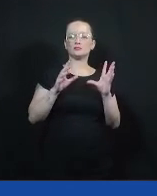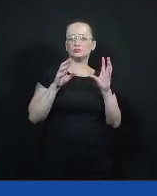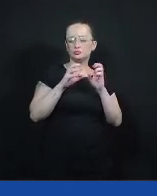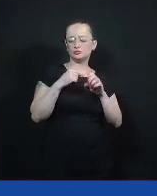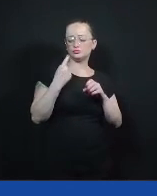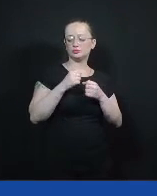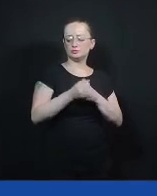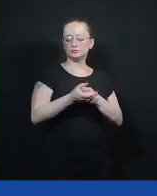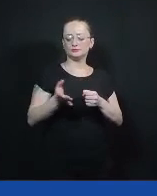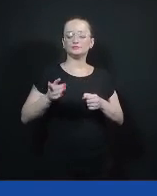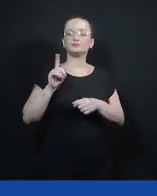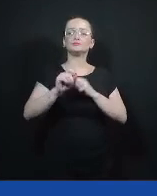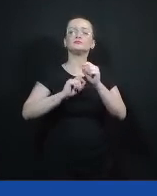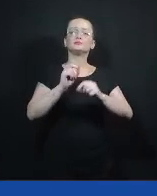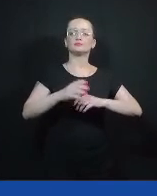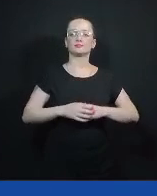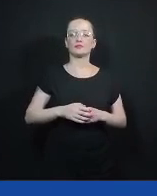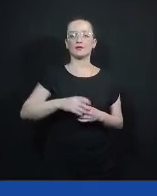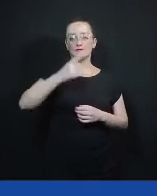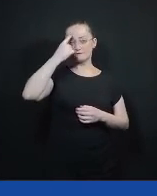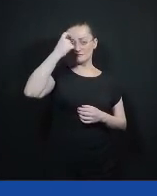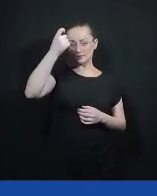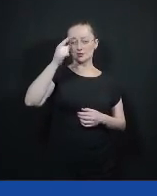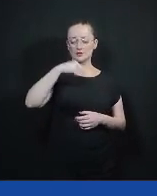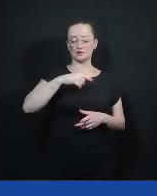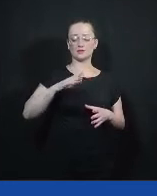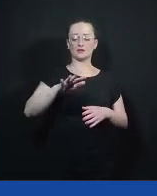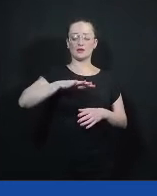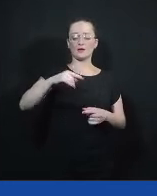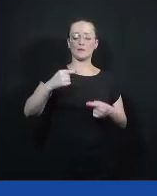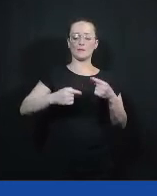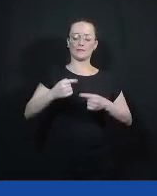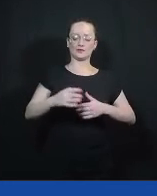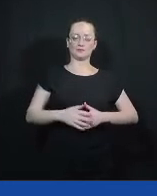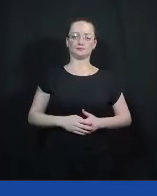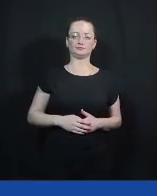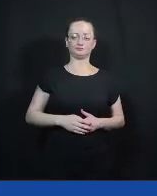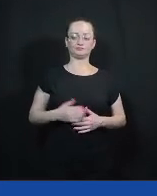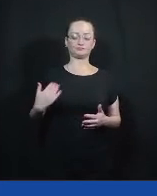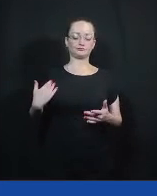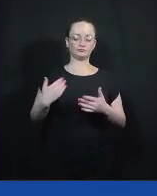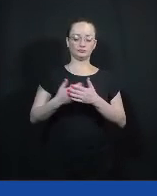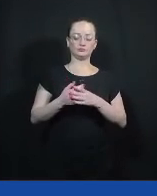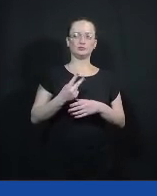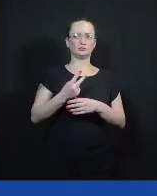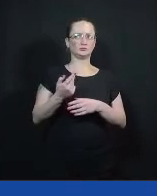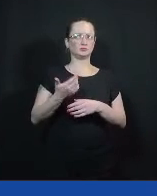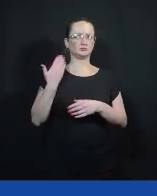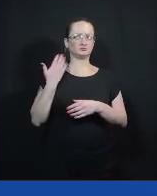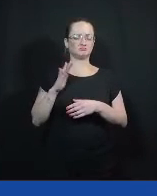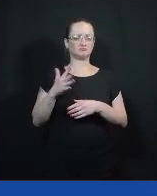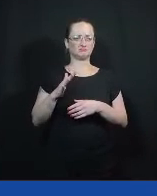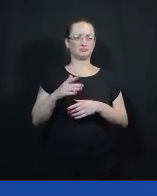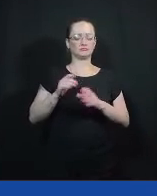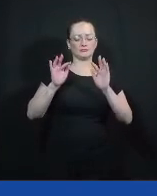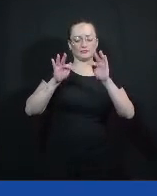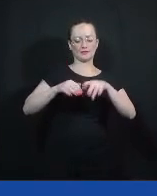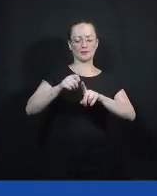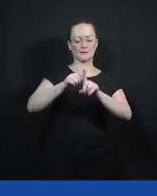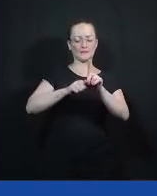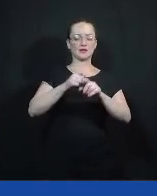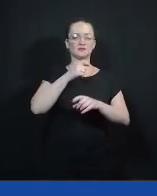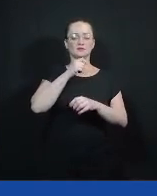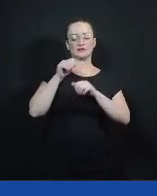nossa democracia, que é a violência atrelada à política. Saiu recentemente, coisa de 2 semanas, no fim de setembro, um